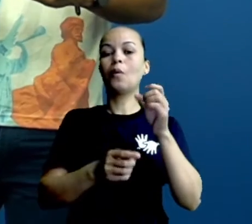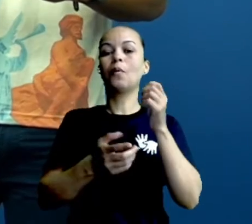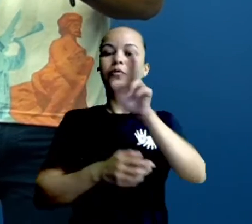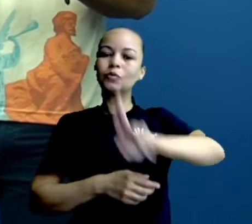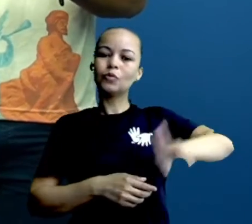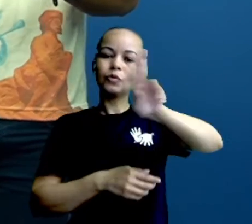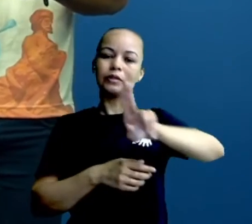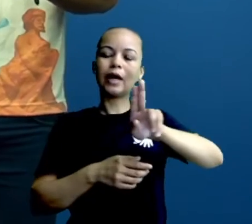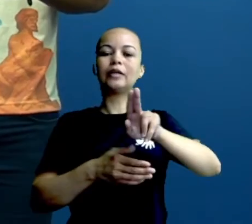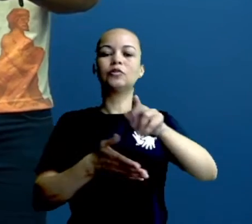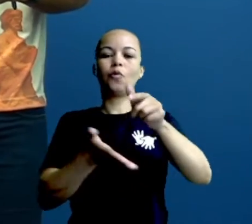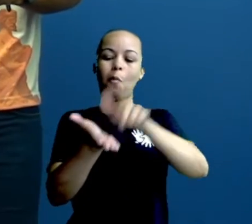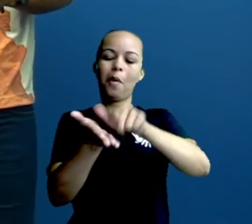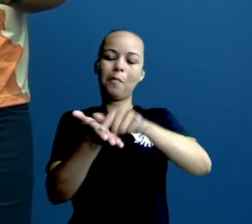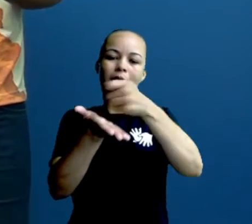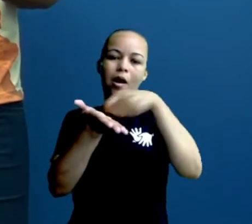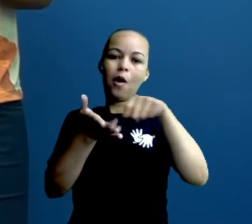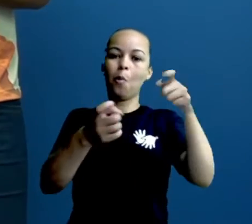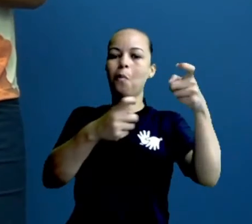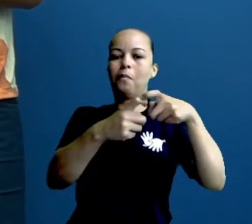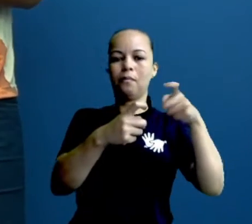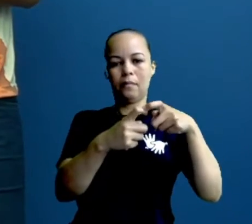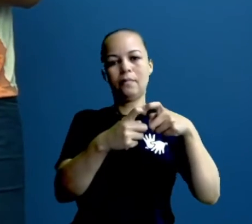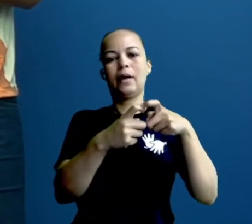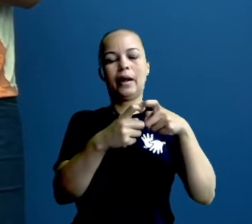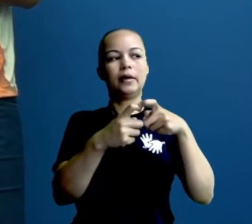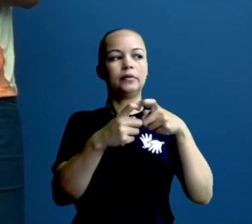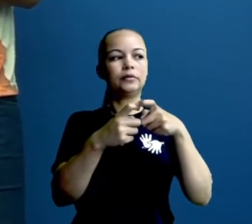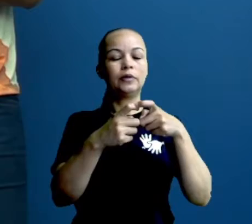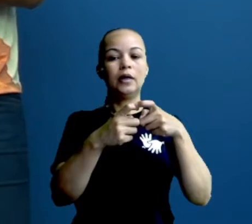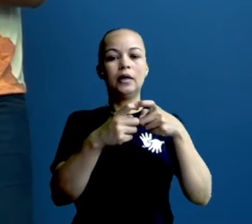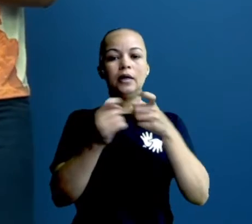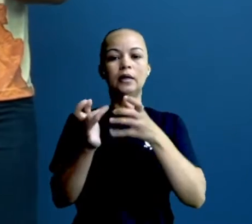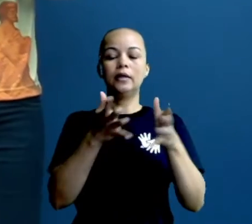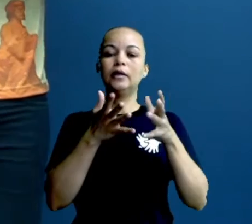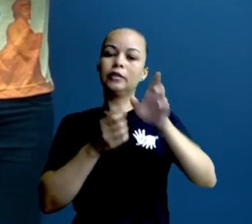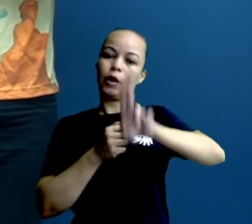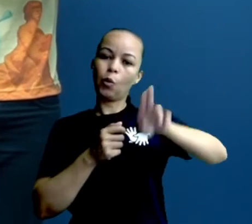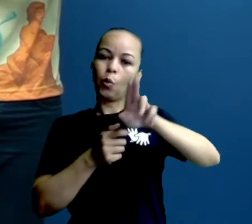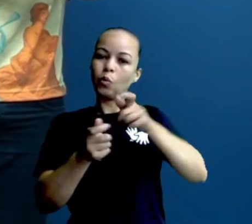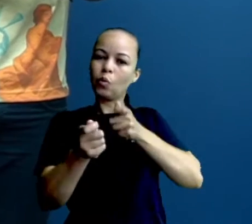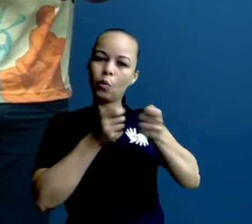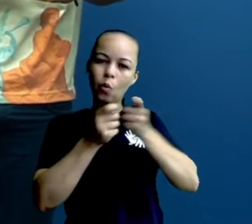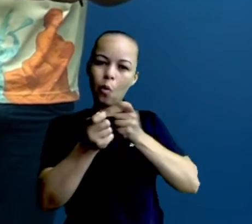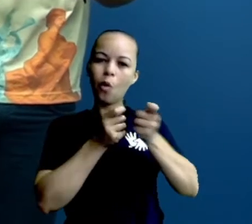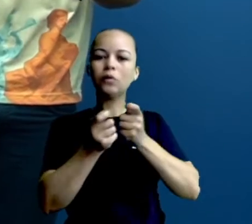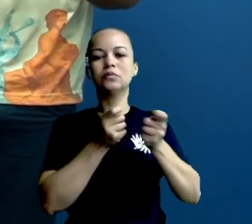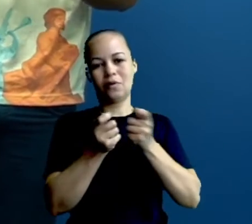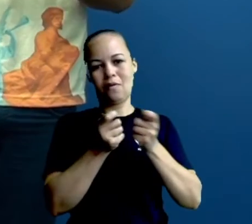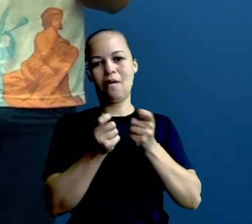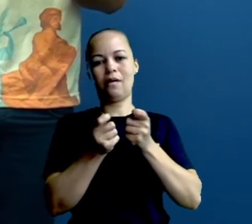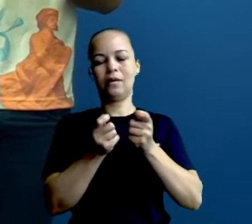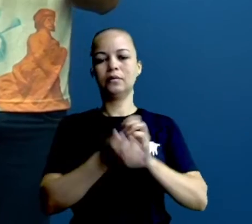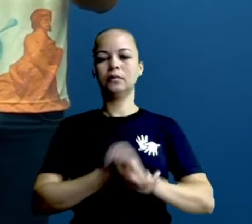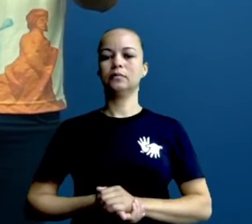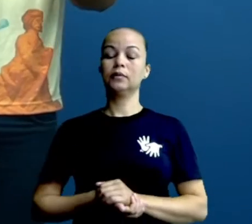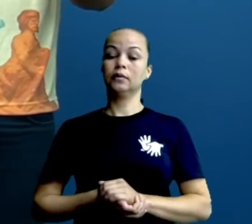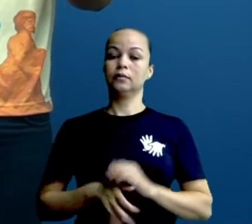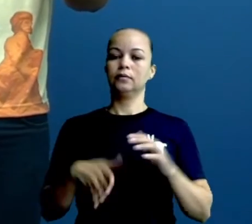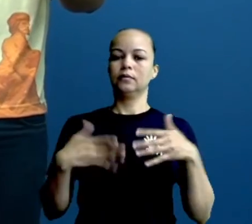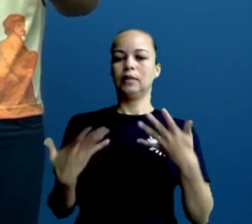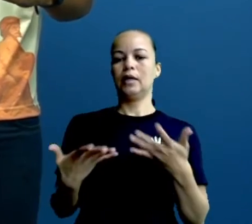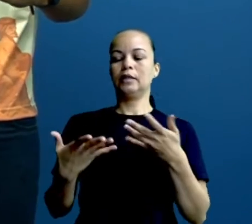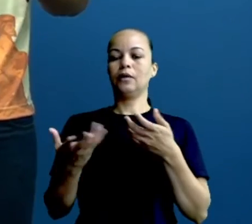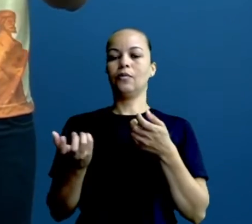ser utilizado com prescrição médica e é um medicamento que tem um uso controlado, tá certo? Porque ele é, digamos